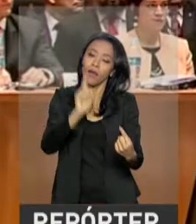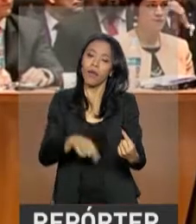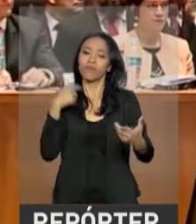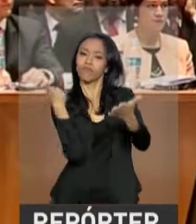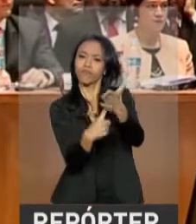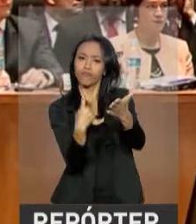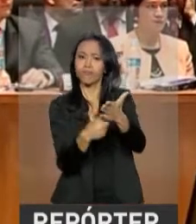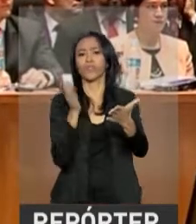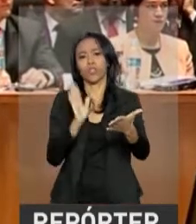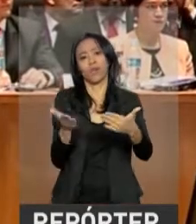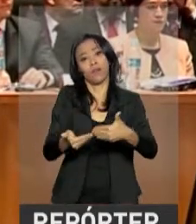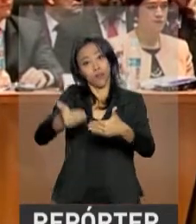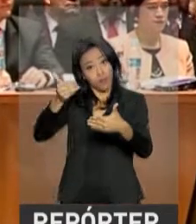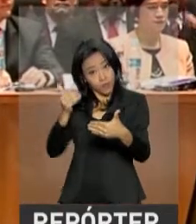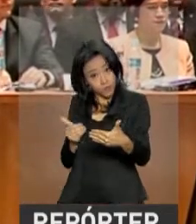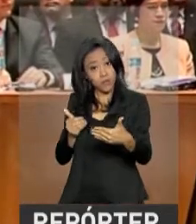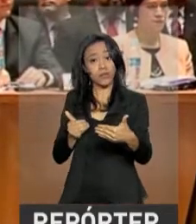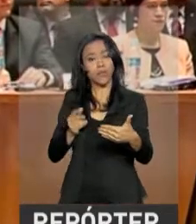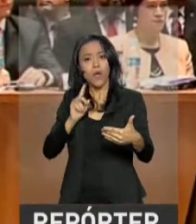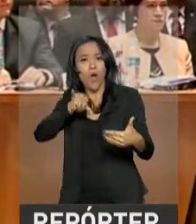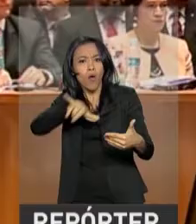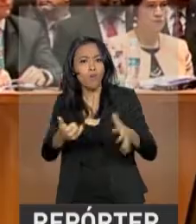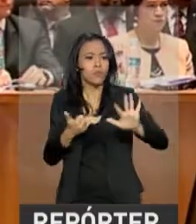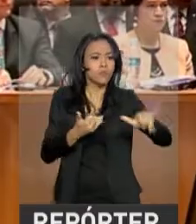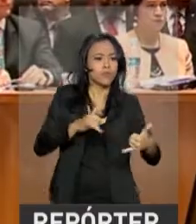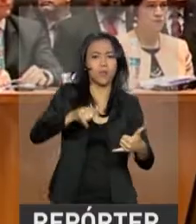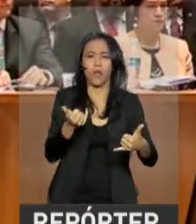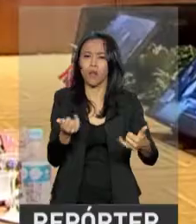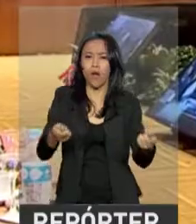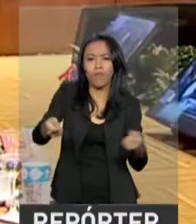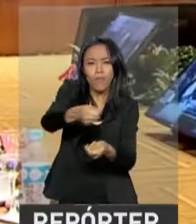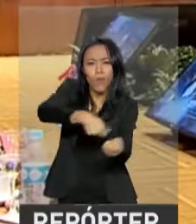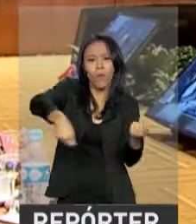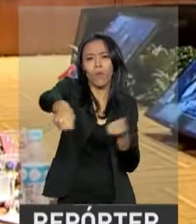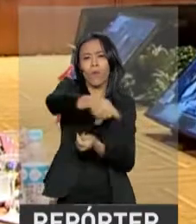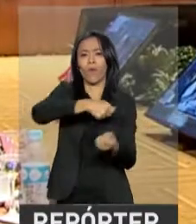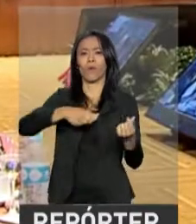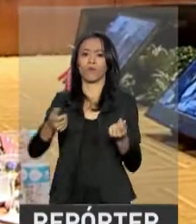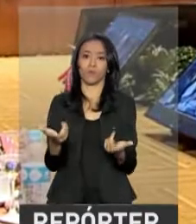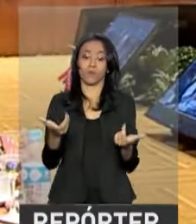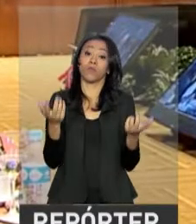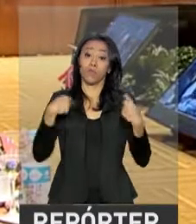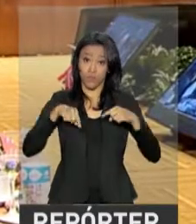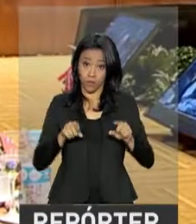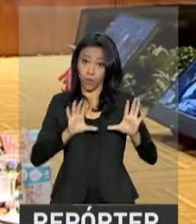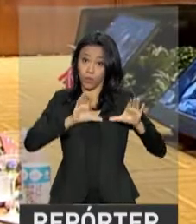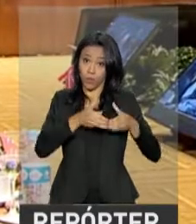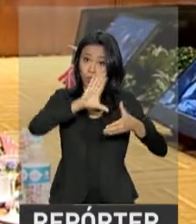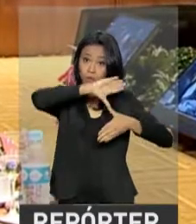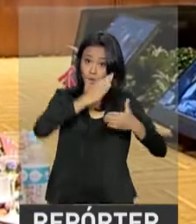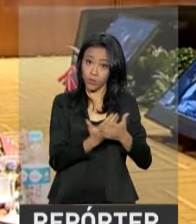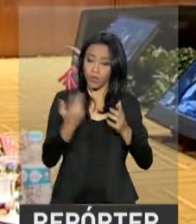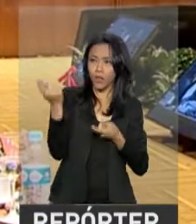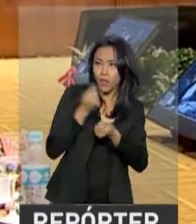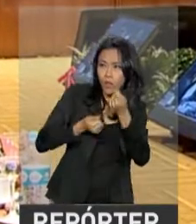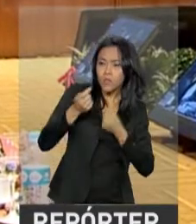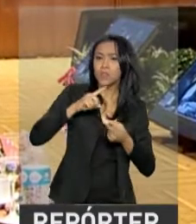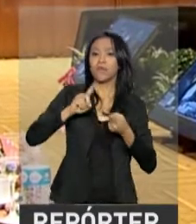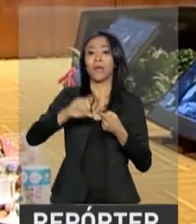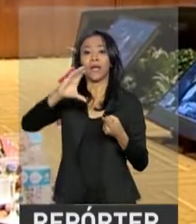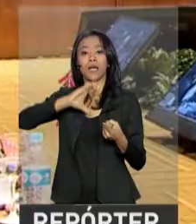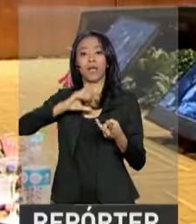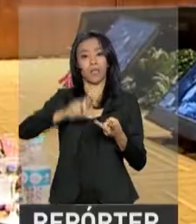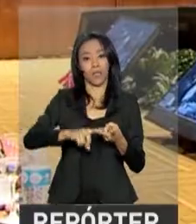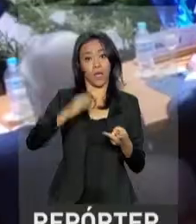acordos já existentes e identificando oportunidades de negócios o mercosul também está em negociação com o canadá coréia do sul